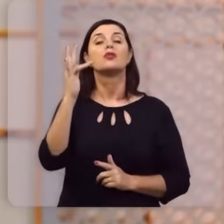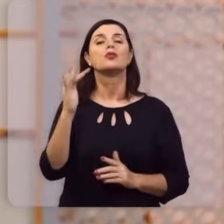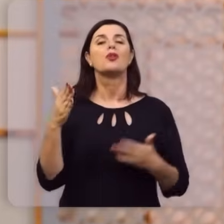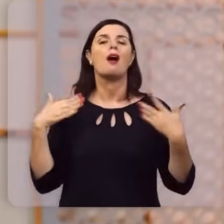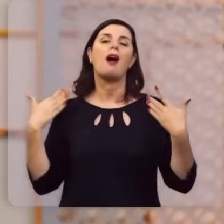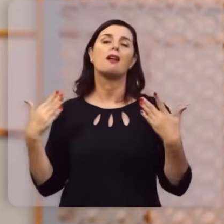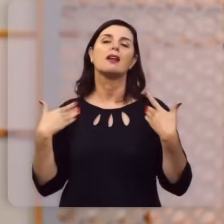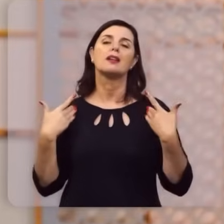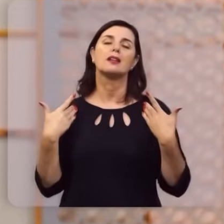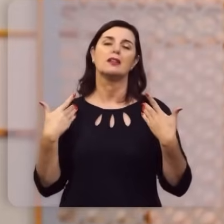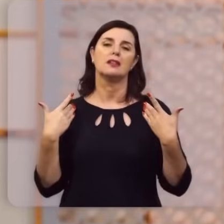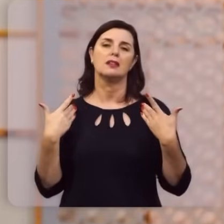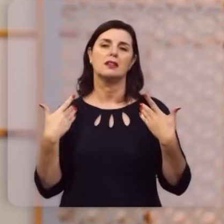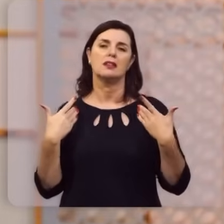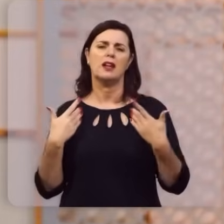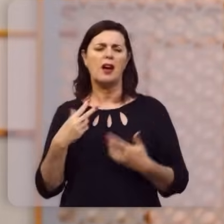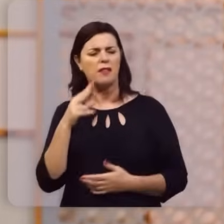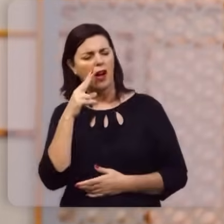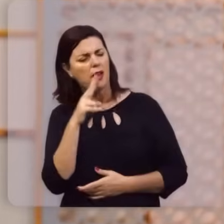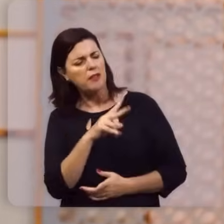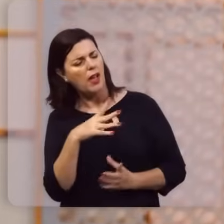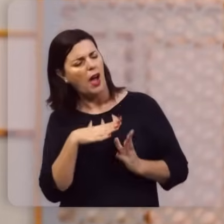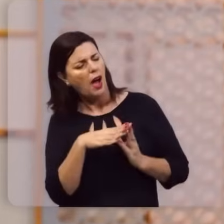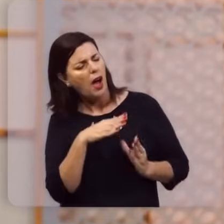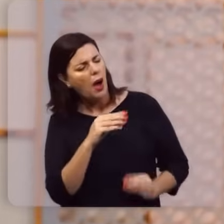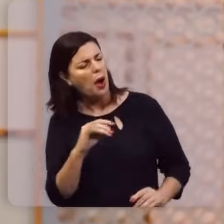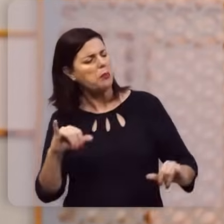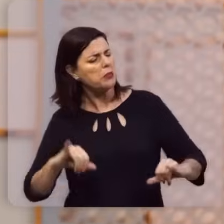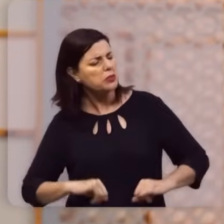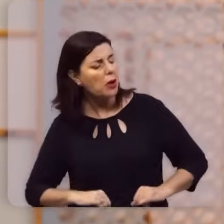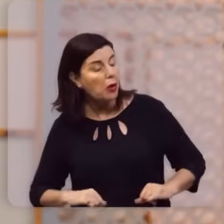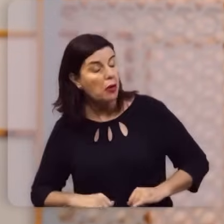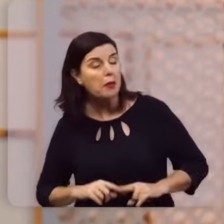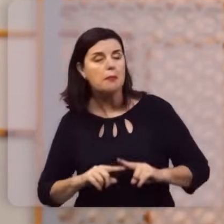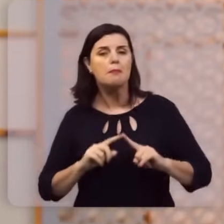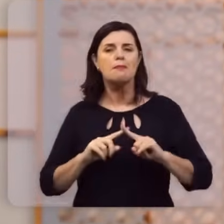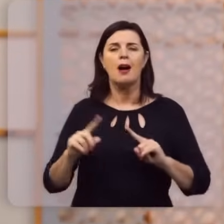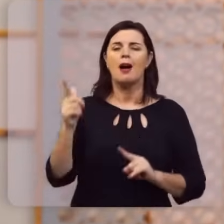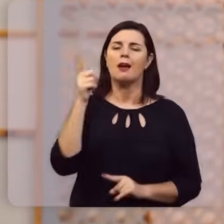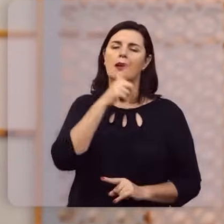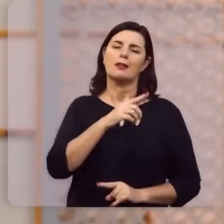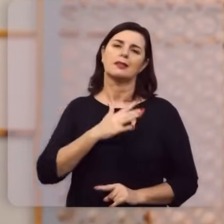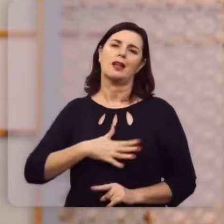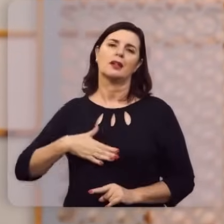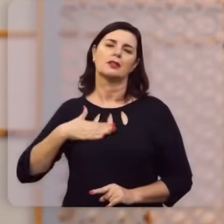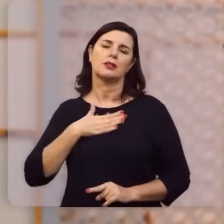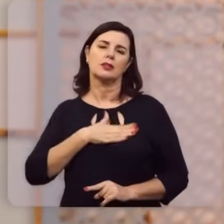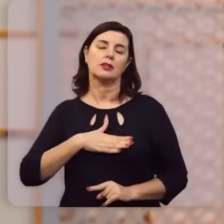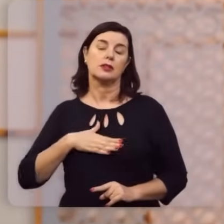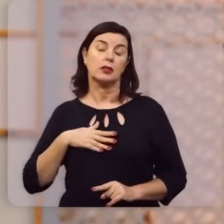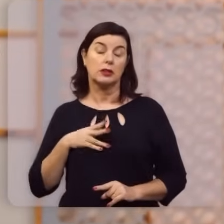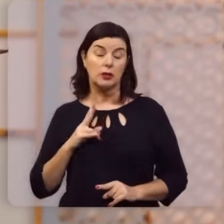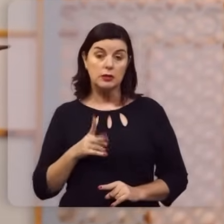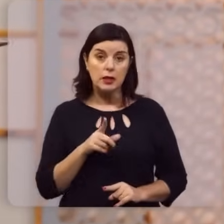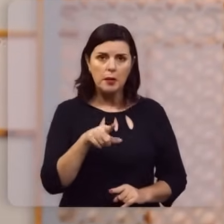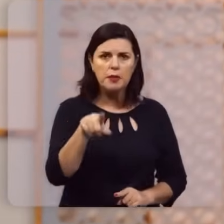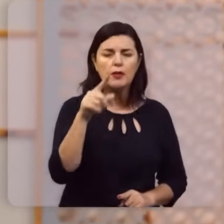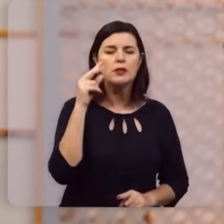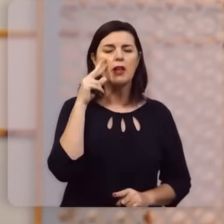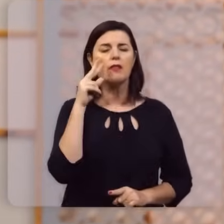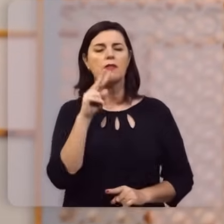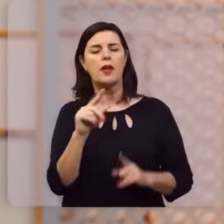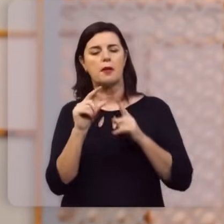ele vai ver o penoso o trabalho da sua alma e vai ficar satisfeito Toda vez que você